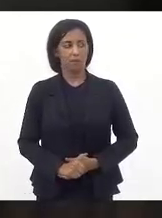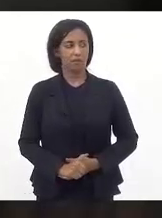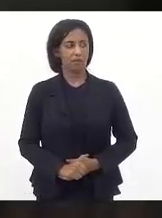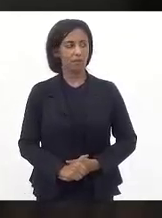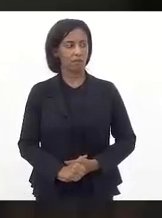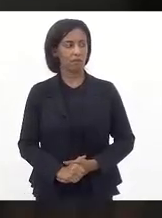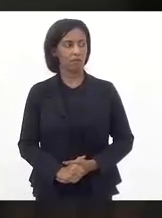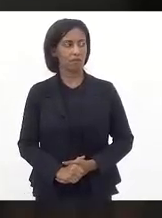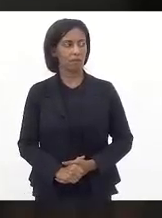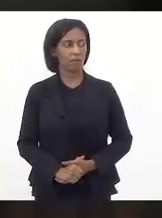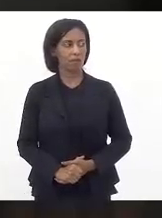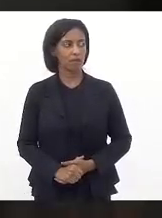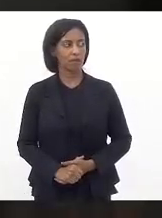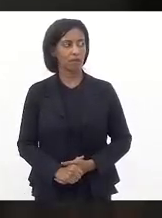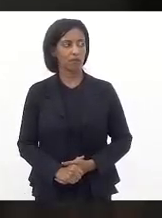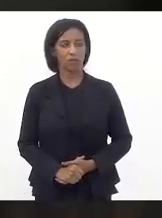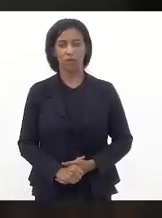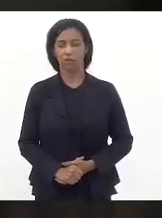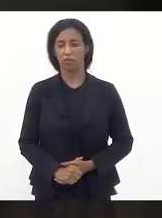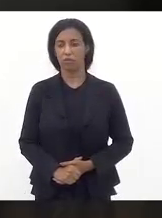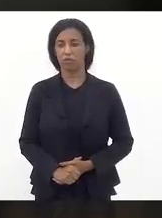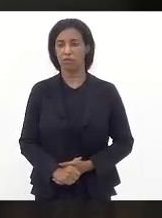15 membros